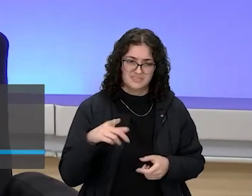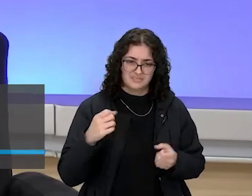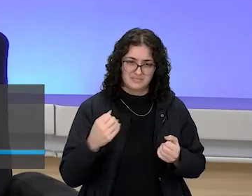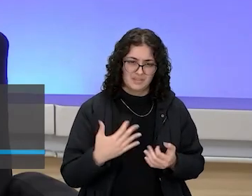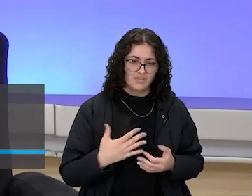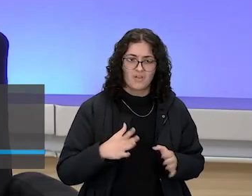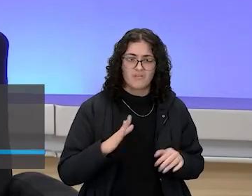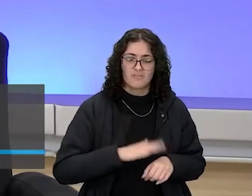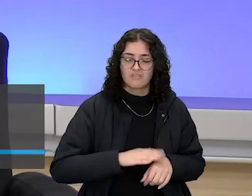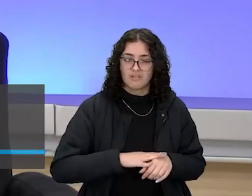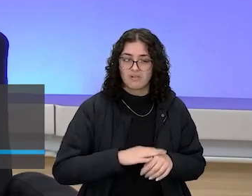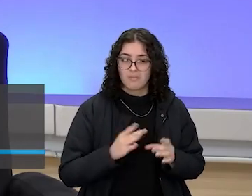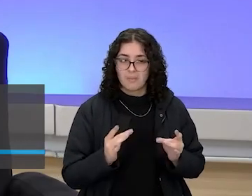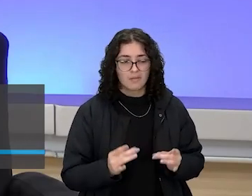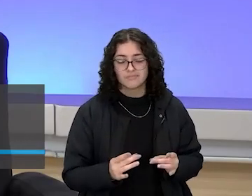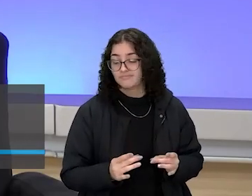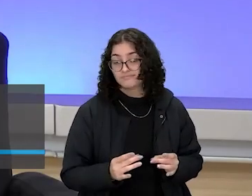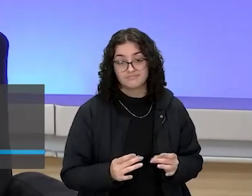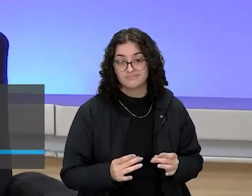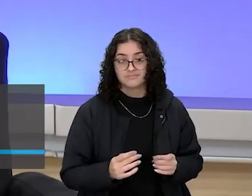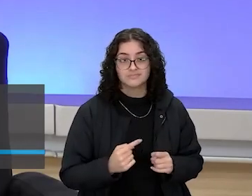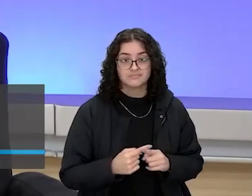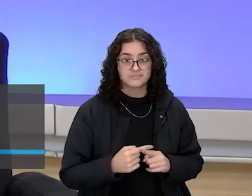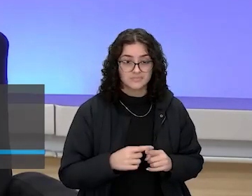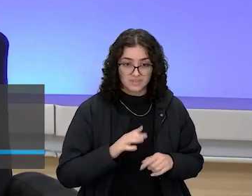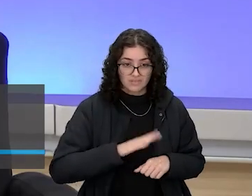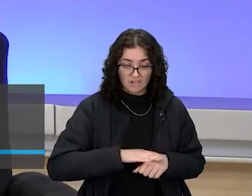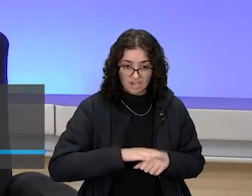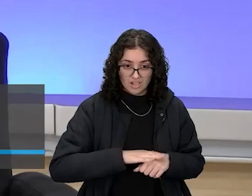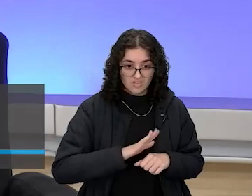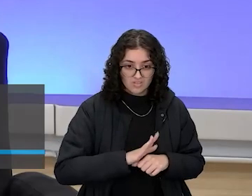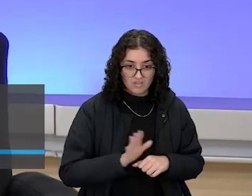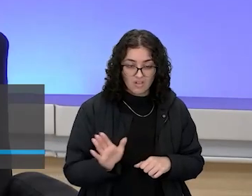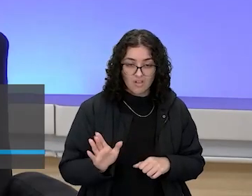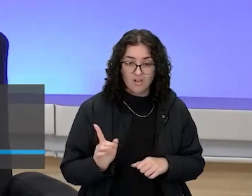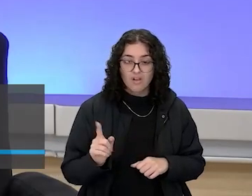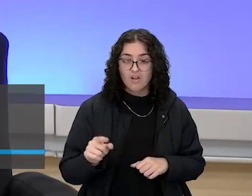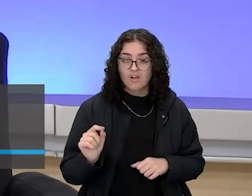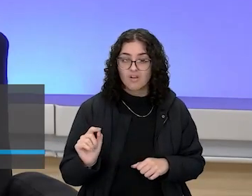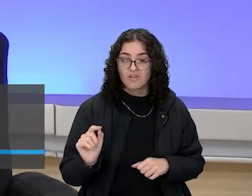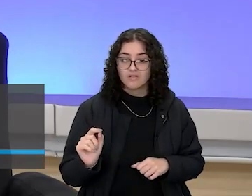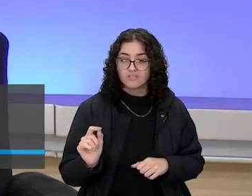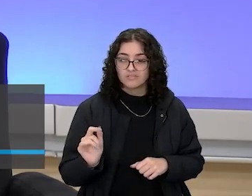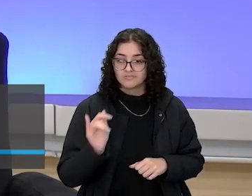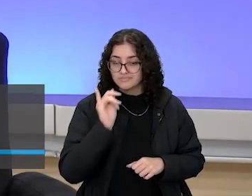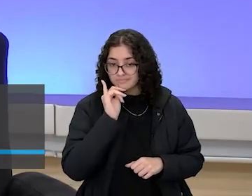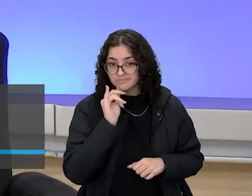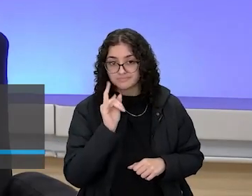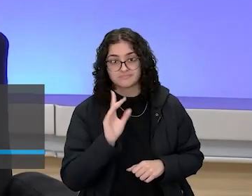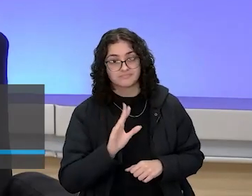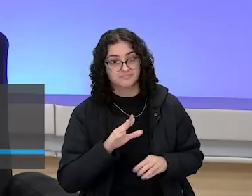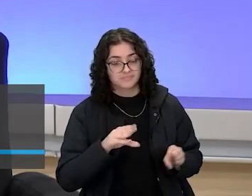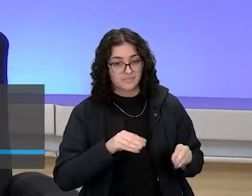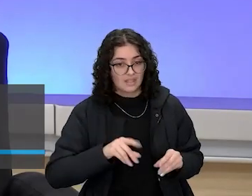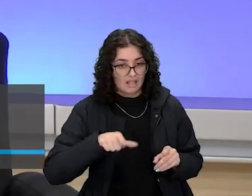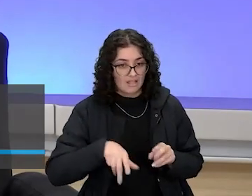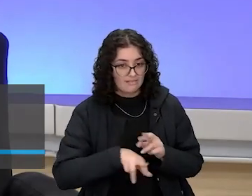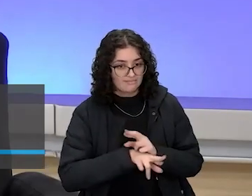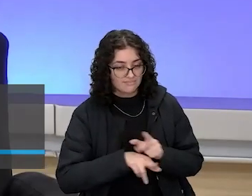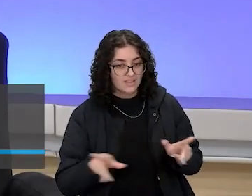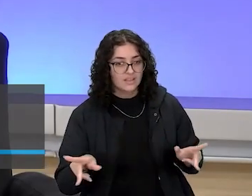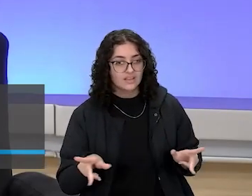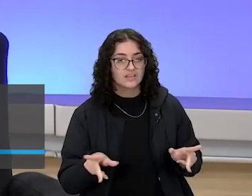é só fazer isso, isso, isso. Não, porque é só fazer isso, isso, isso, se o solo for